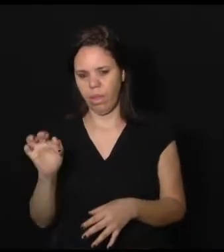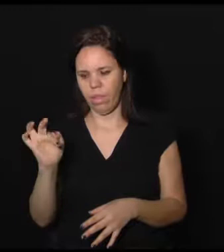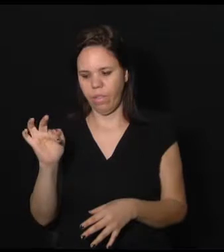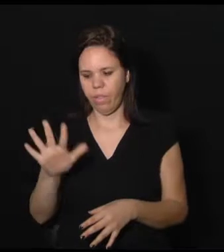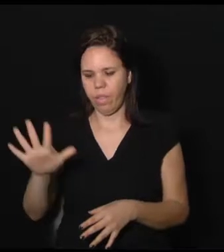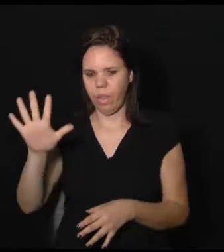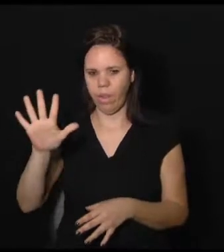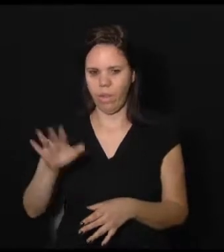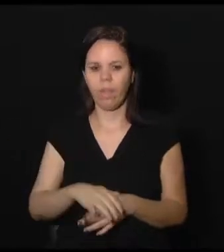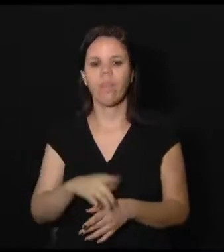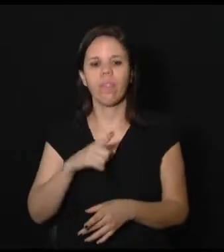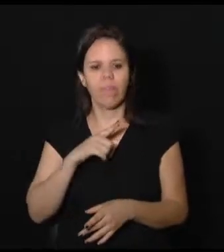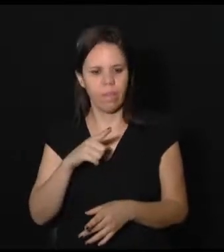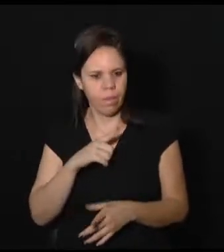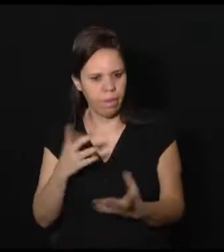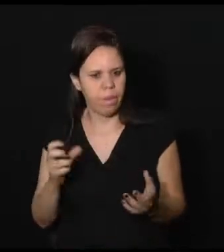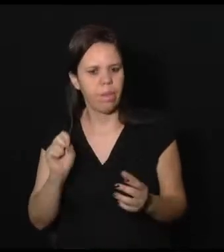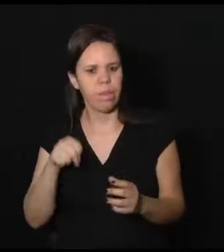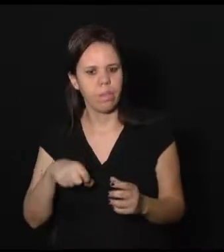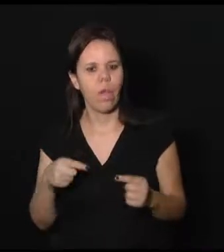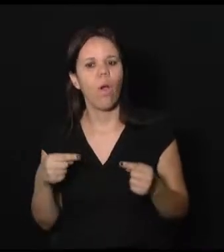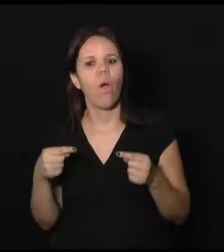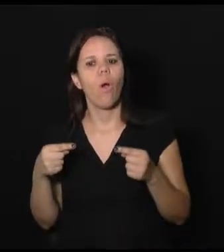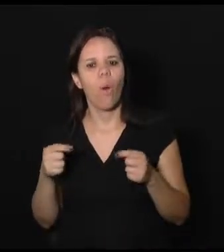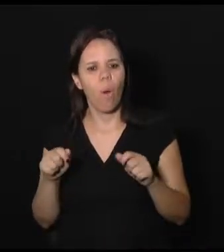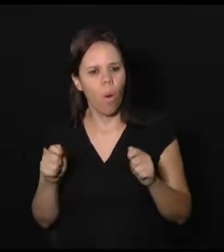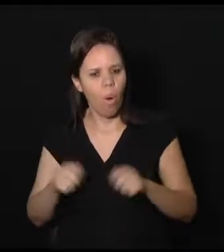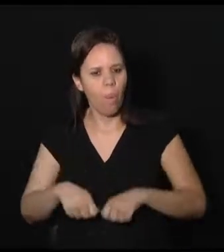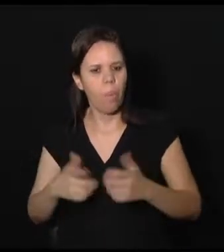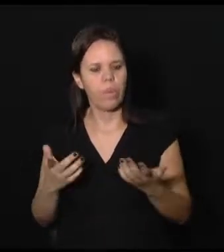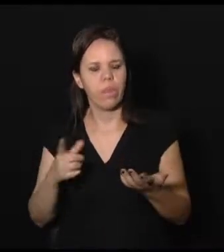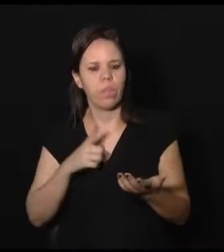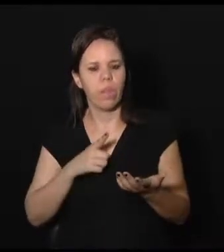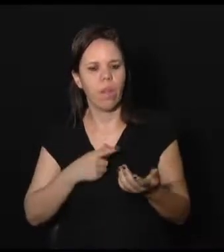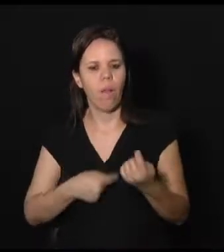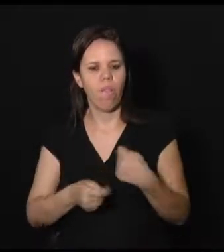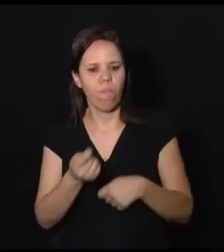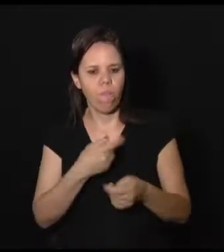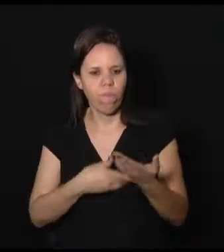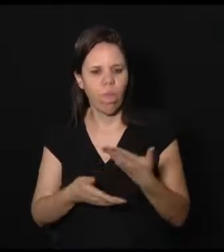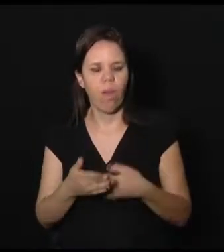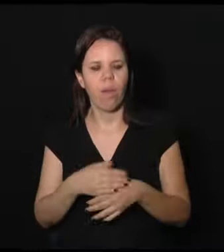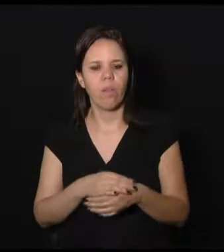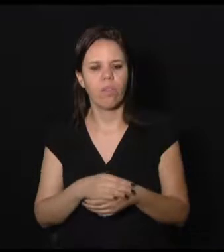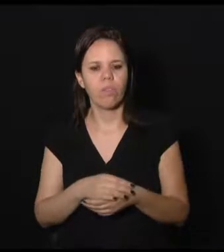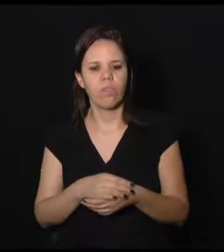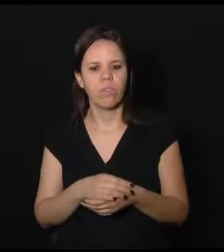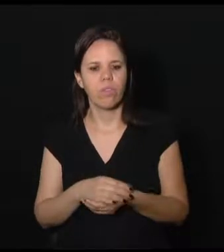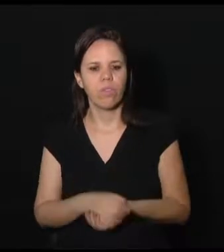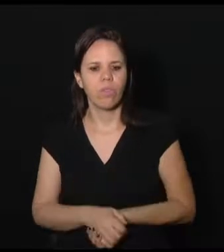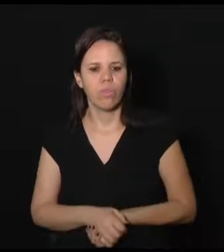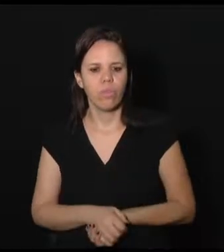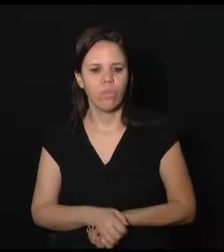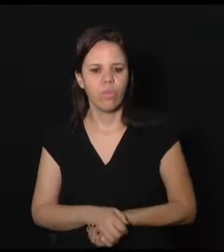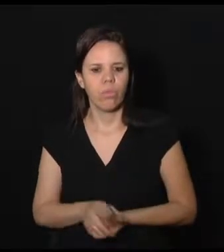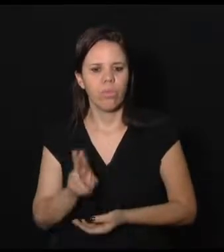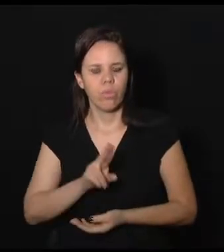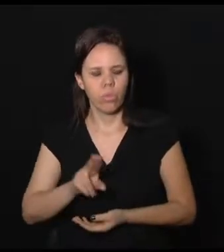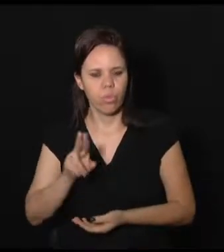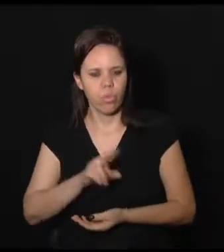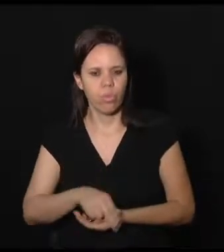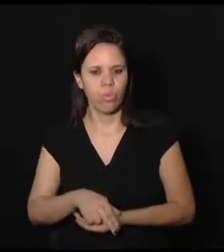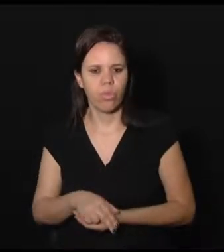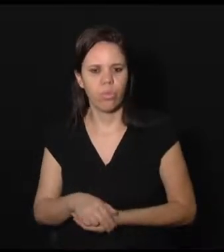confiabilidade logística e que permite aí um fluxo de 99% das operações no